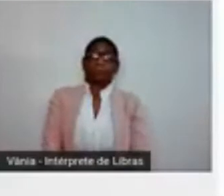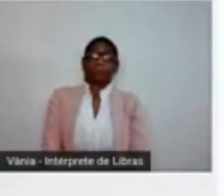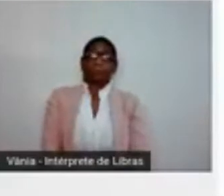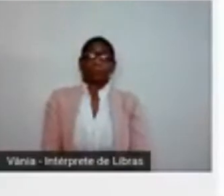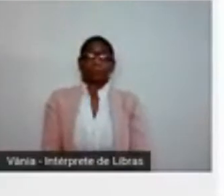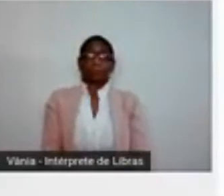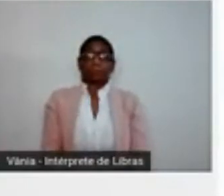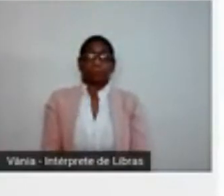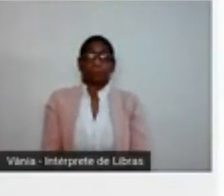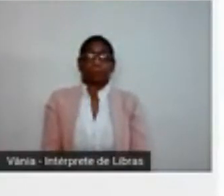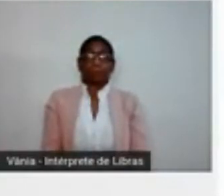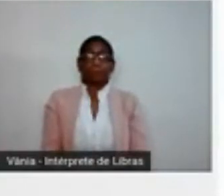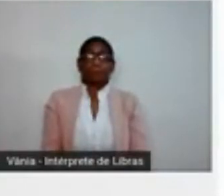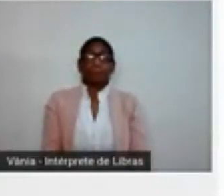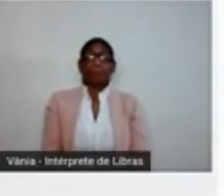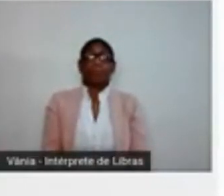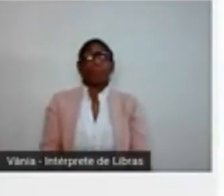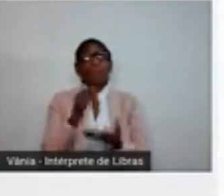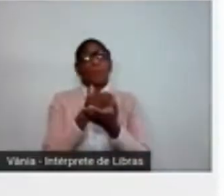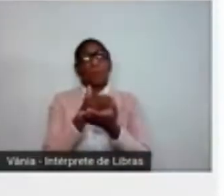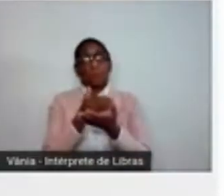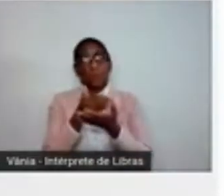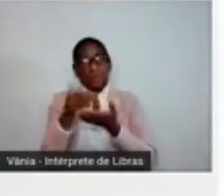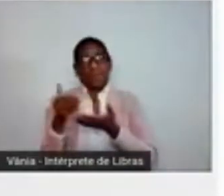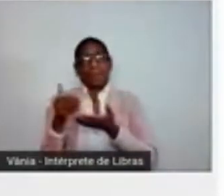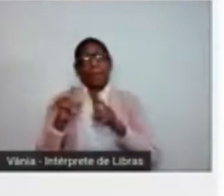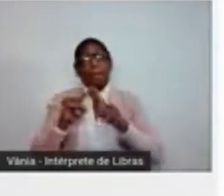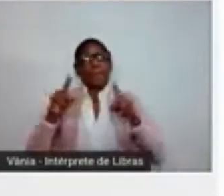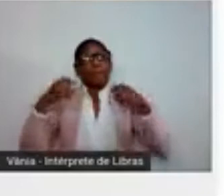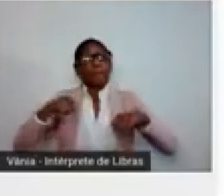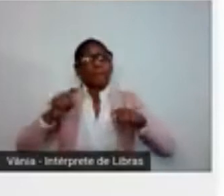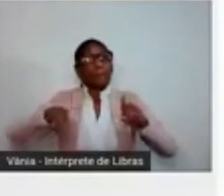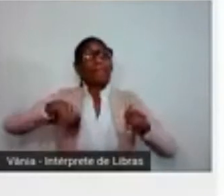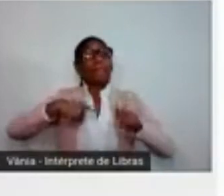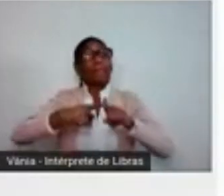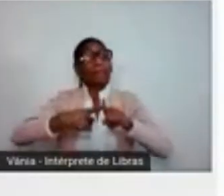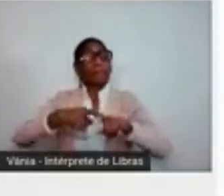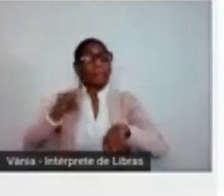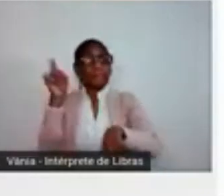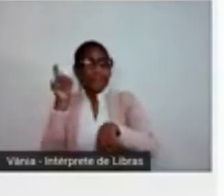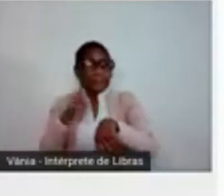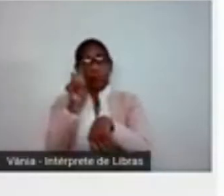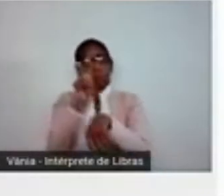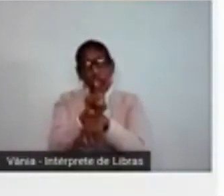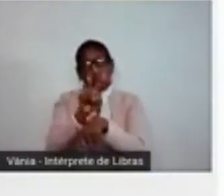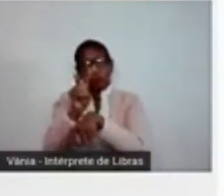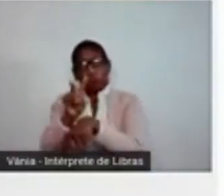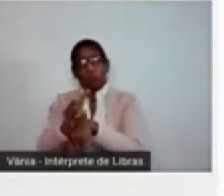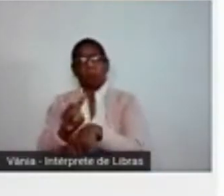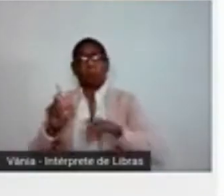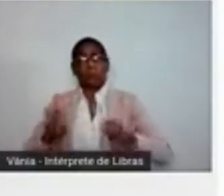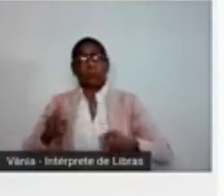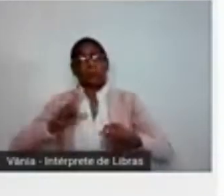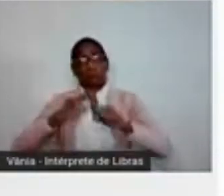Uma inicial, que merece mais tempo de observação. Casos ativos sobre recuperados, melhorou também na região de